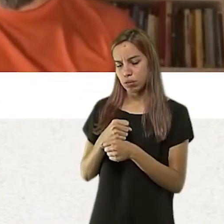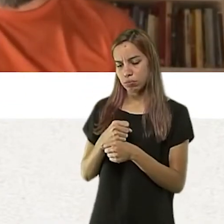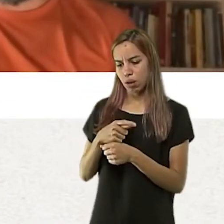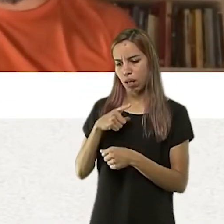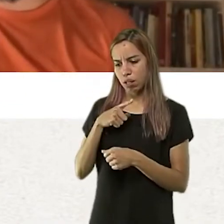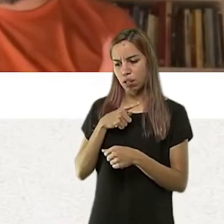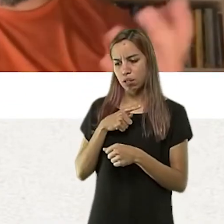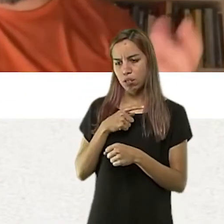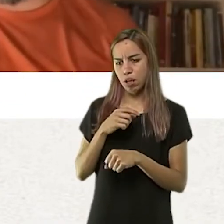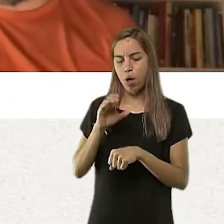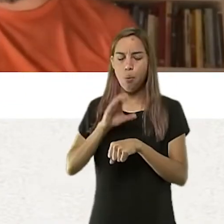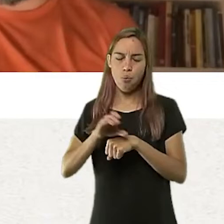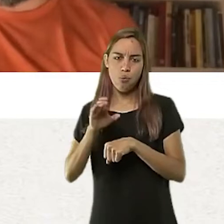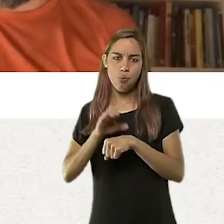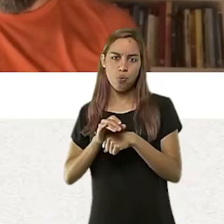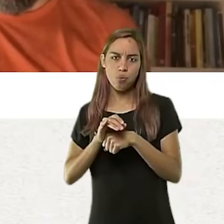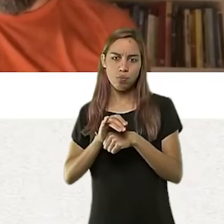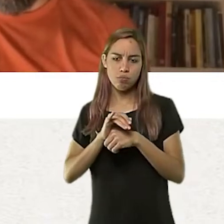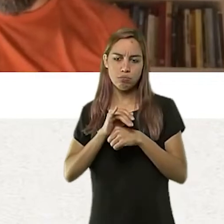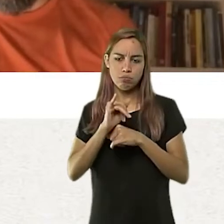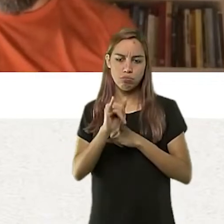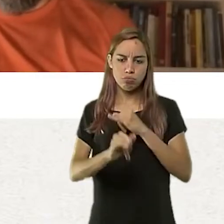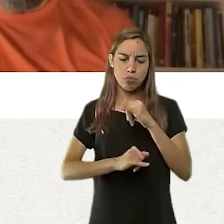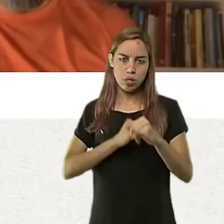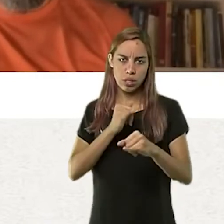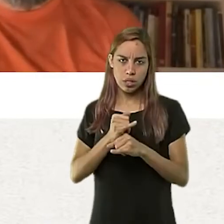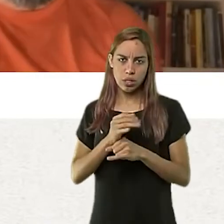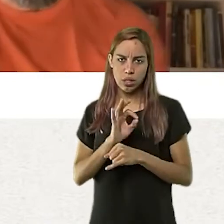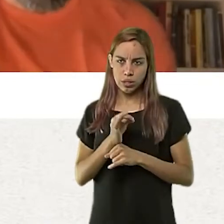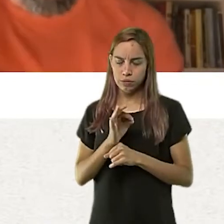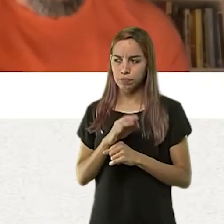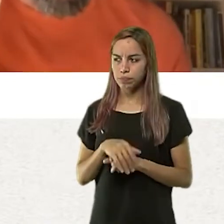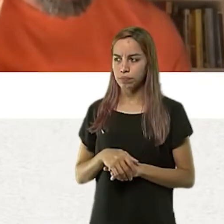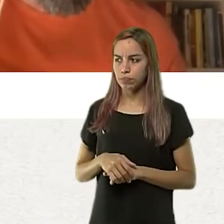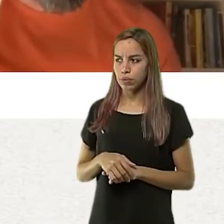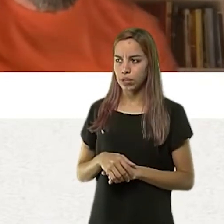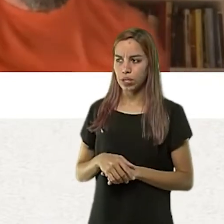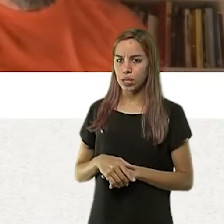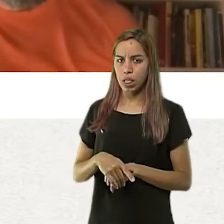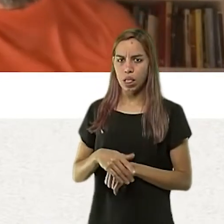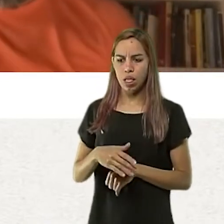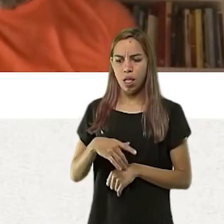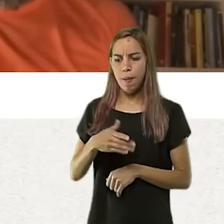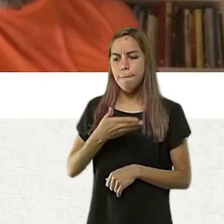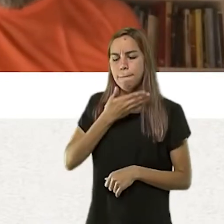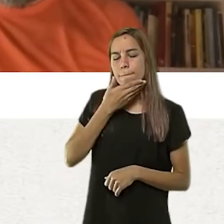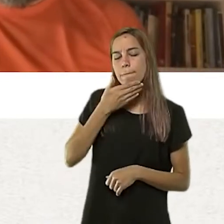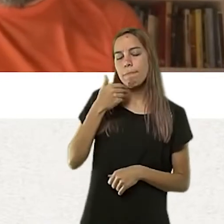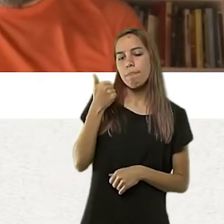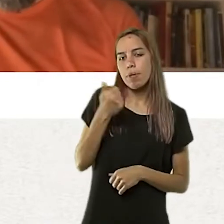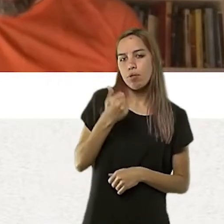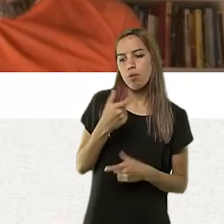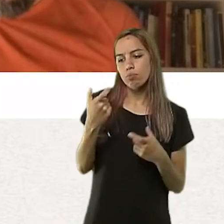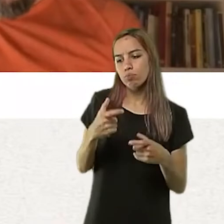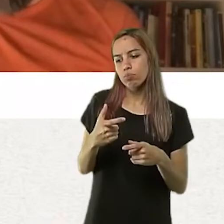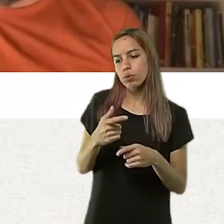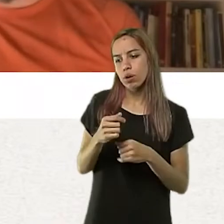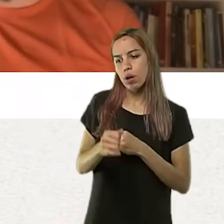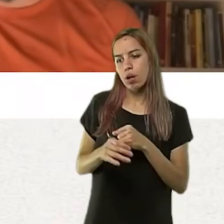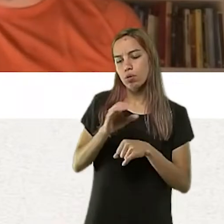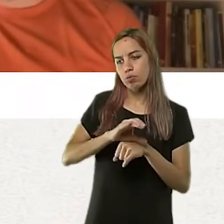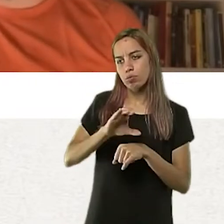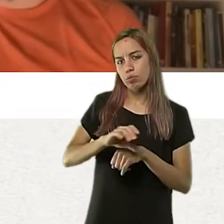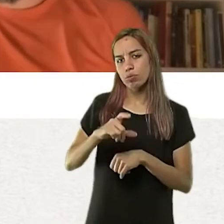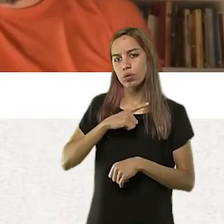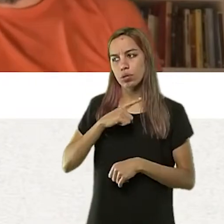online, neste momento creio que é a maior plataforma de cursos online, convidou-me